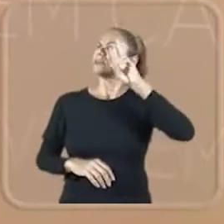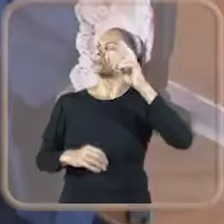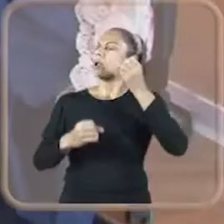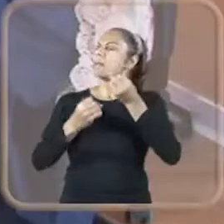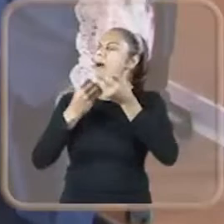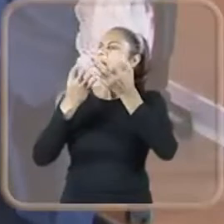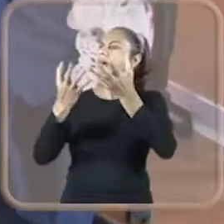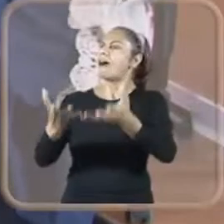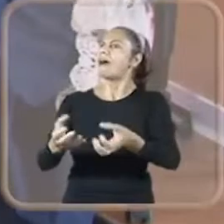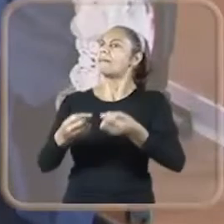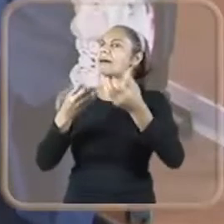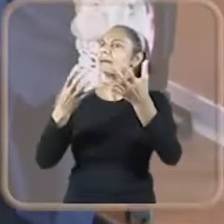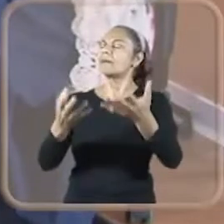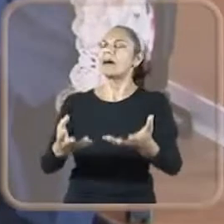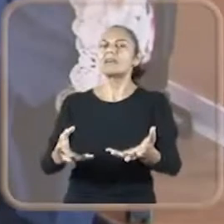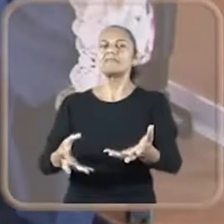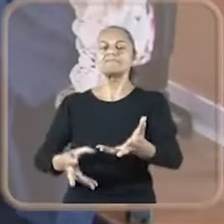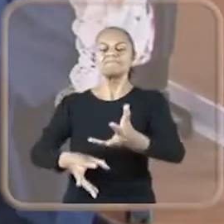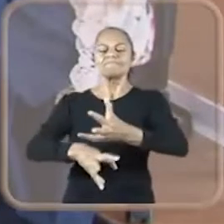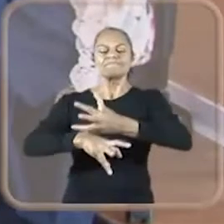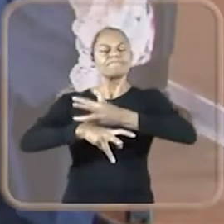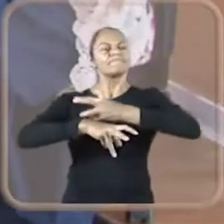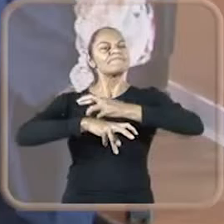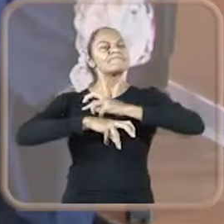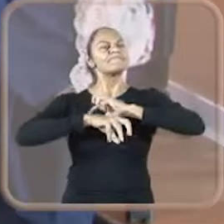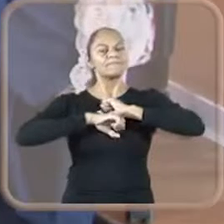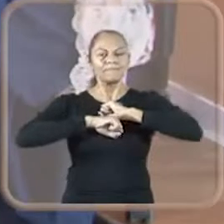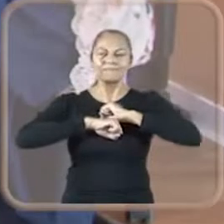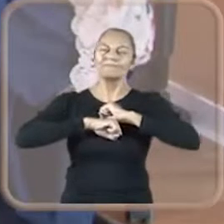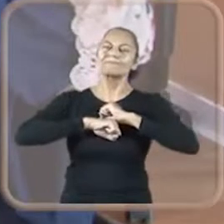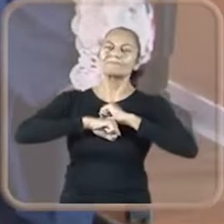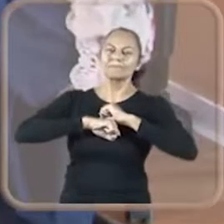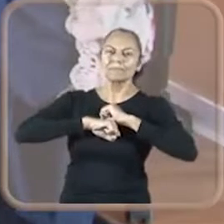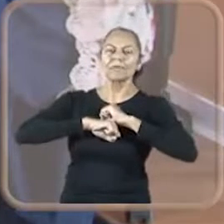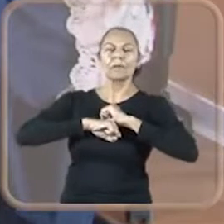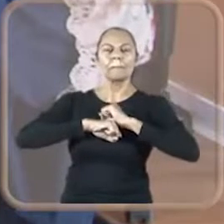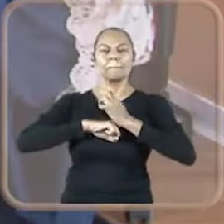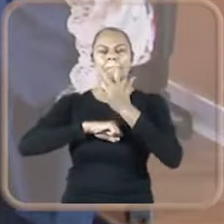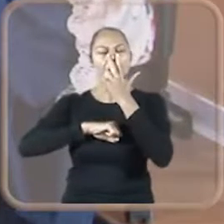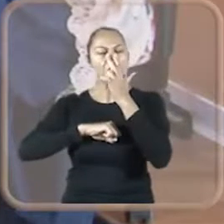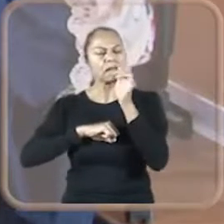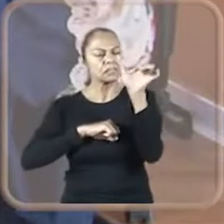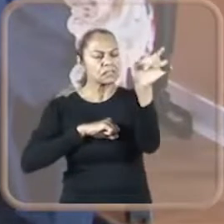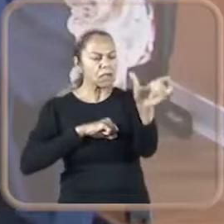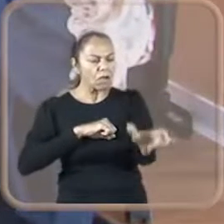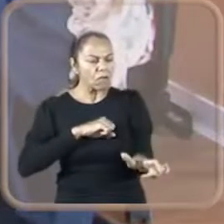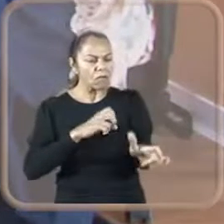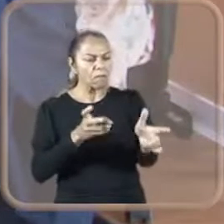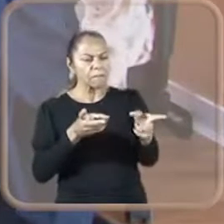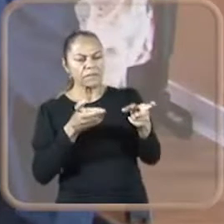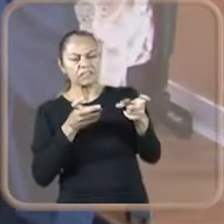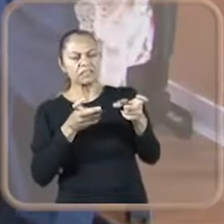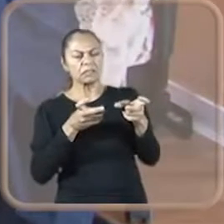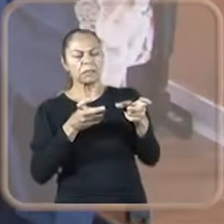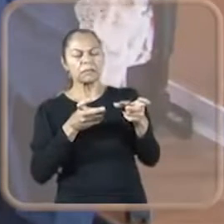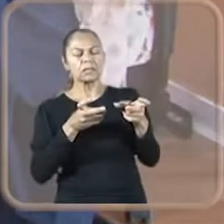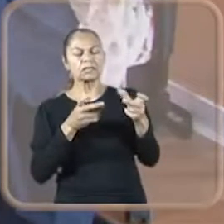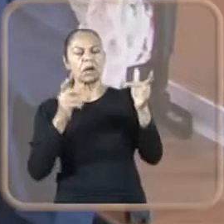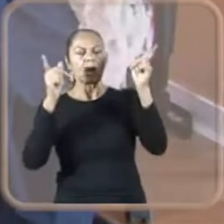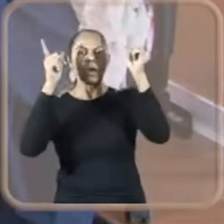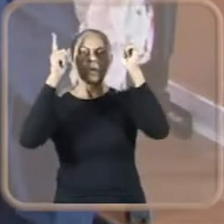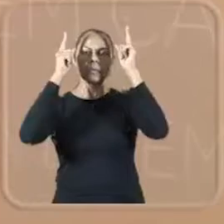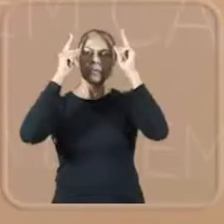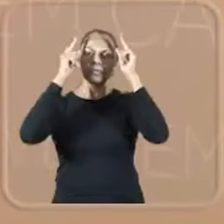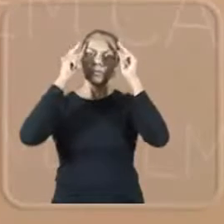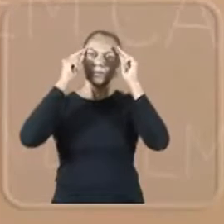nem falar, porque eu me reconheço naquela história. E eu encontro alívio no alívio que a pessoa colocou. Então, o que vai